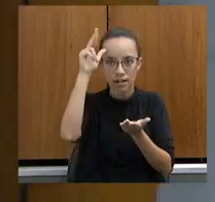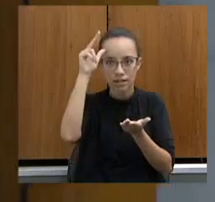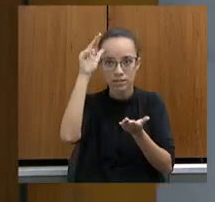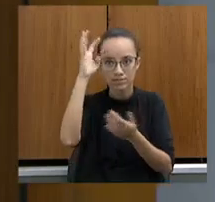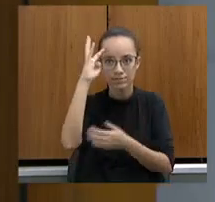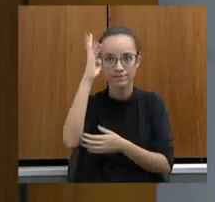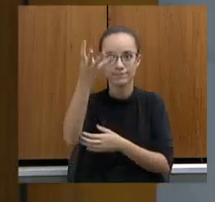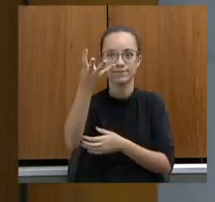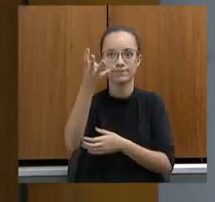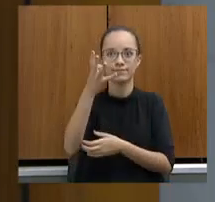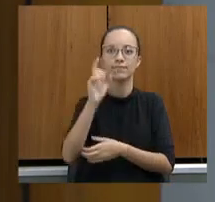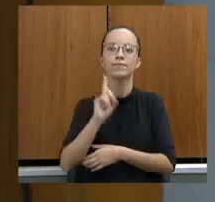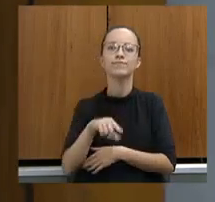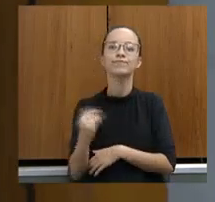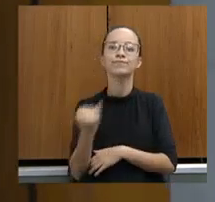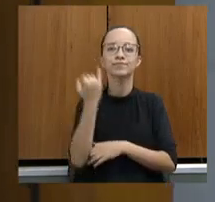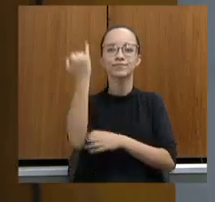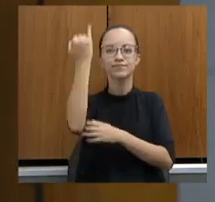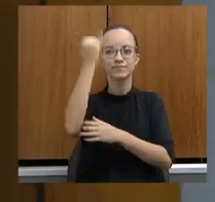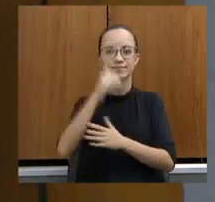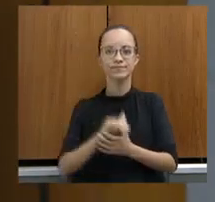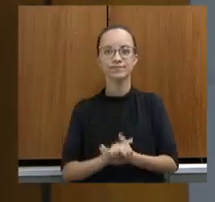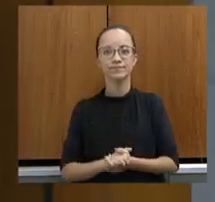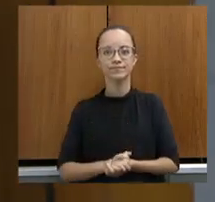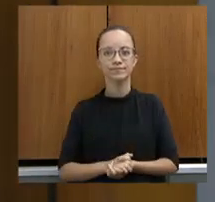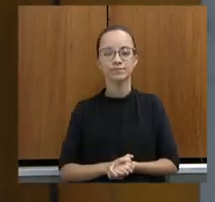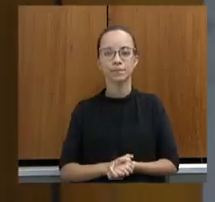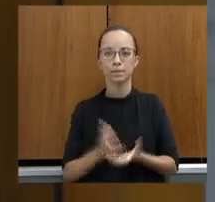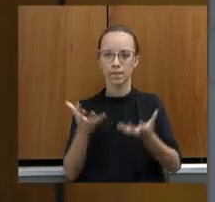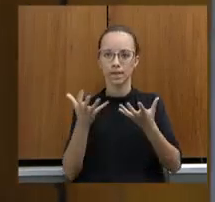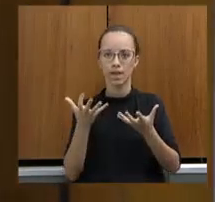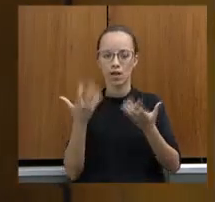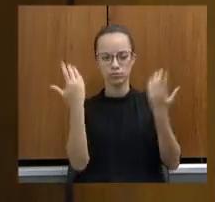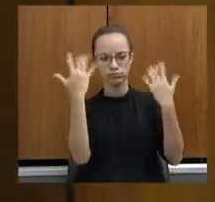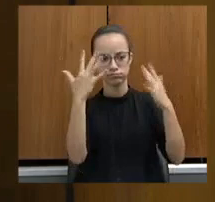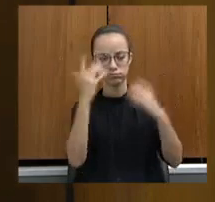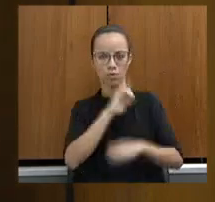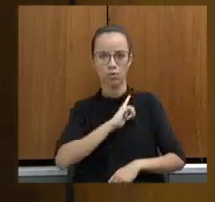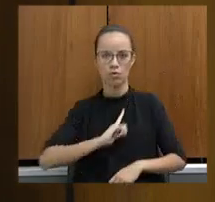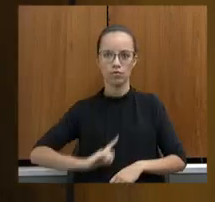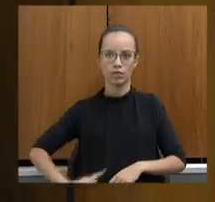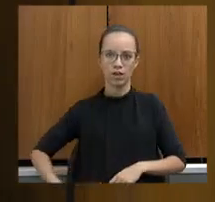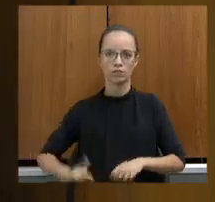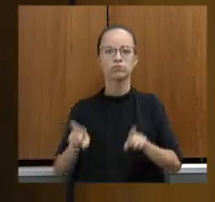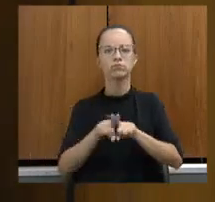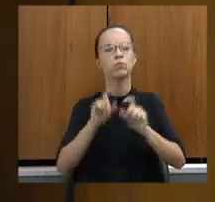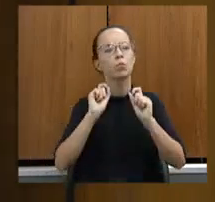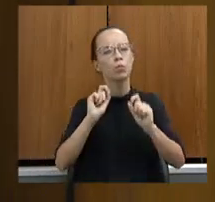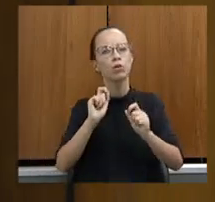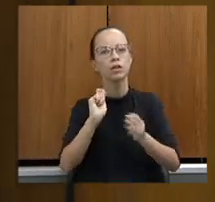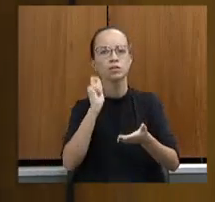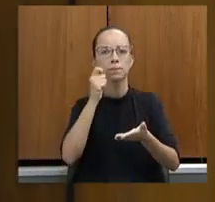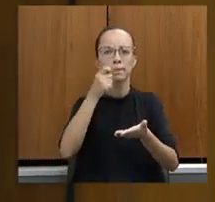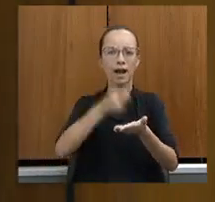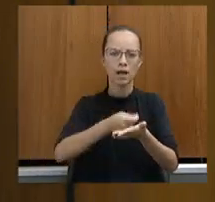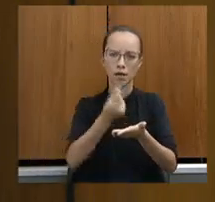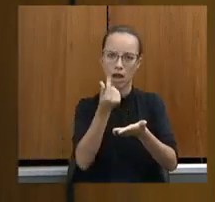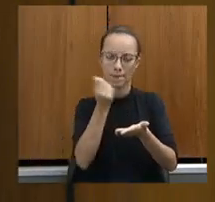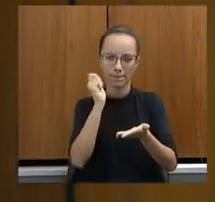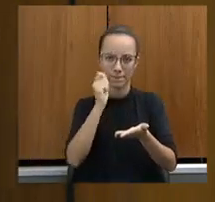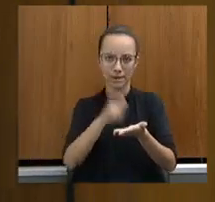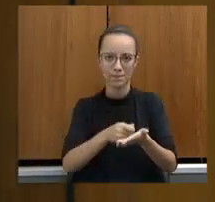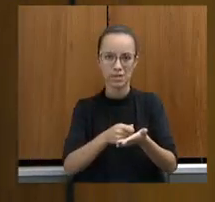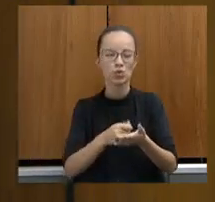fundamental por fim eu queria parabenizar esse governo também pelo pagamento de algumas coisas que